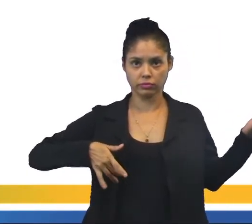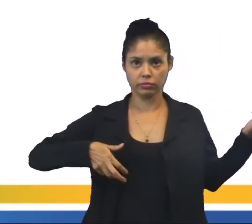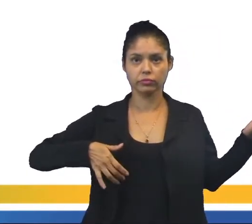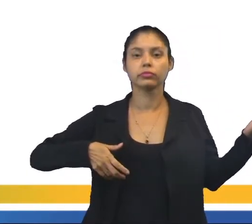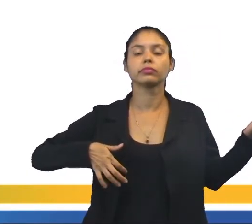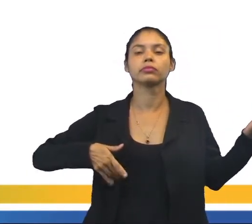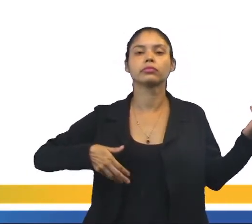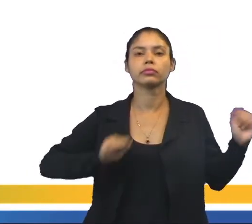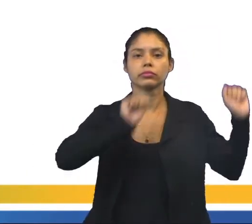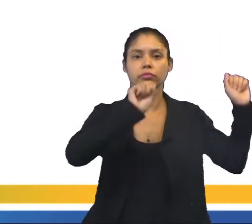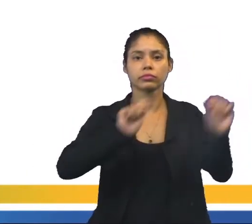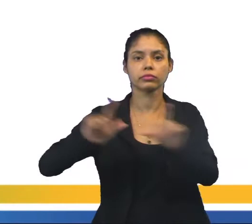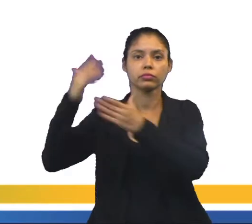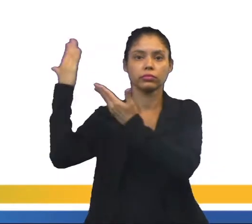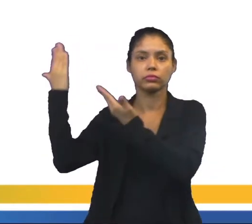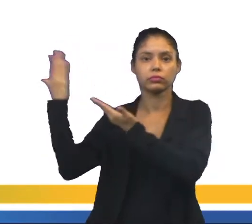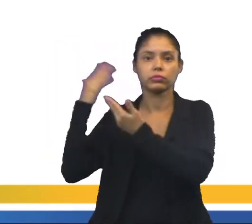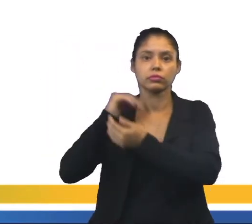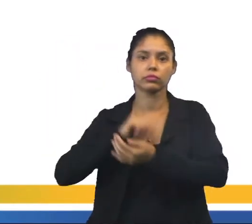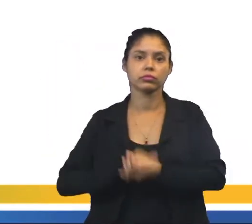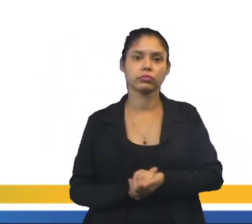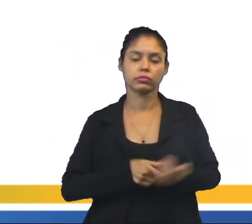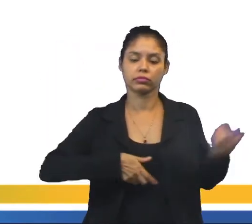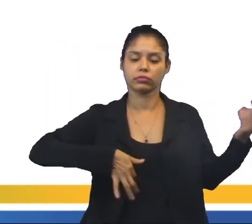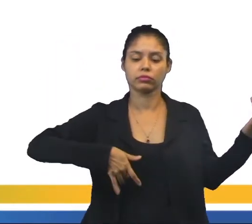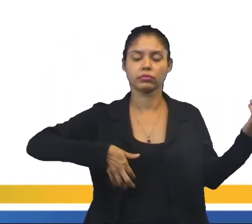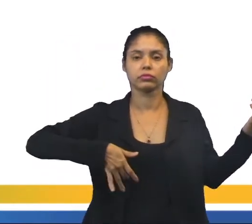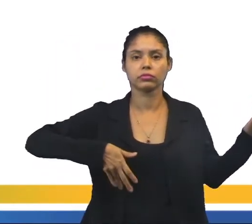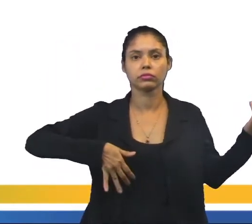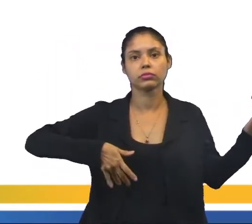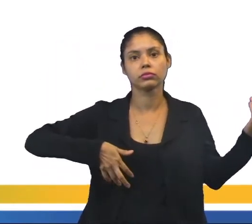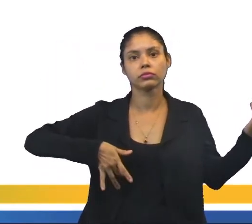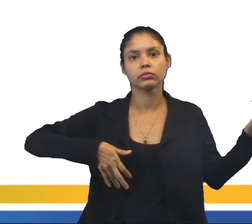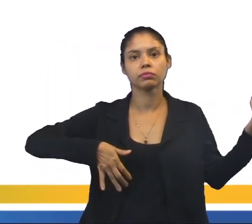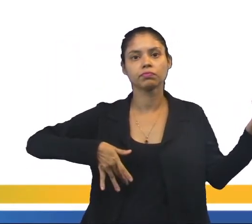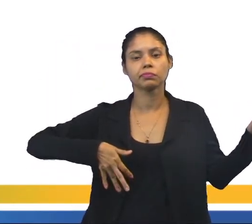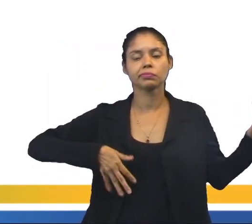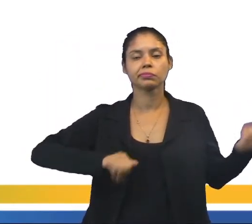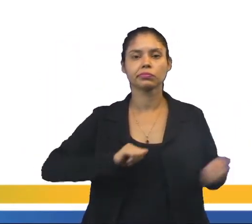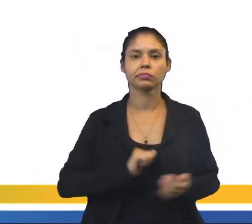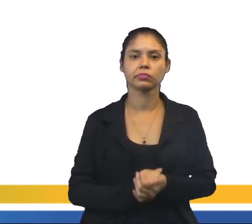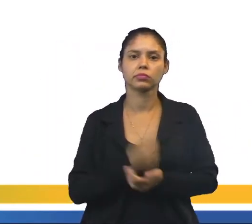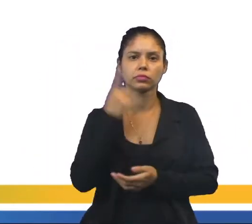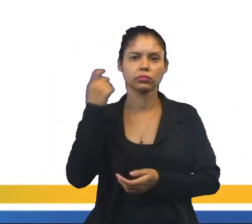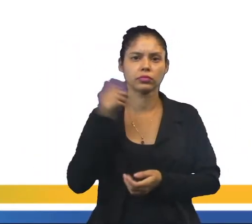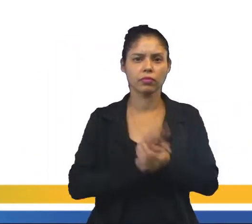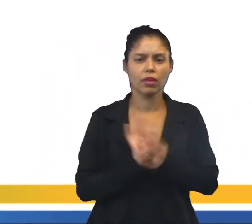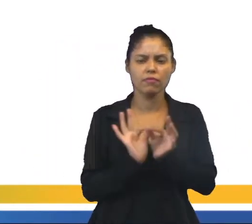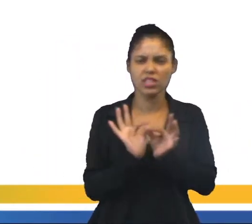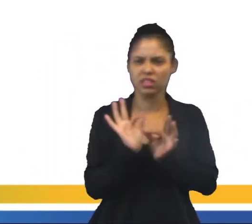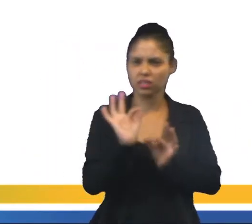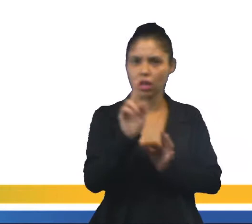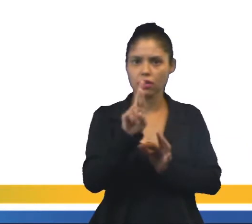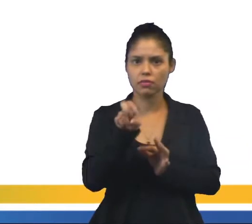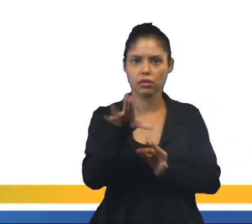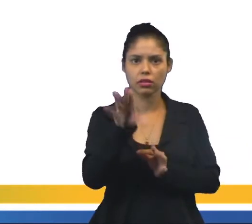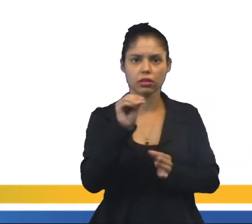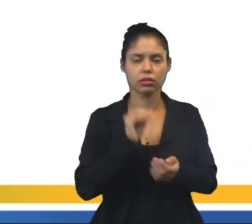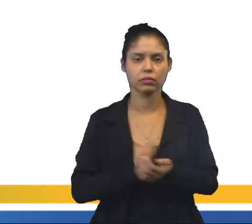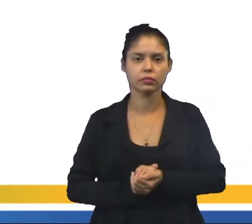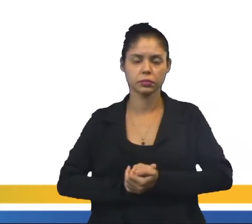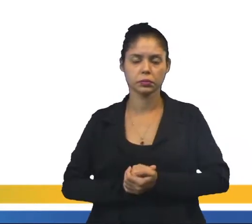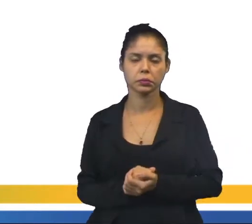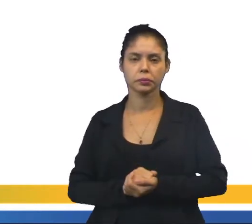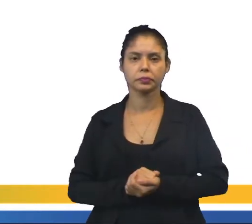na telinha, o som da guitarra. Quando você escuta o som de uma guitarra, é um som bem fino, a gente às vezes também dizer que é um som